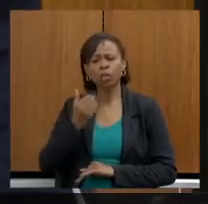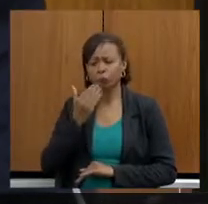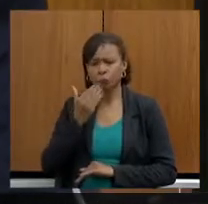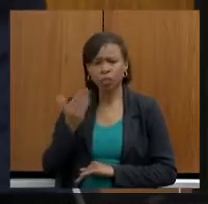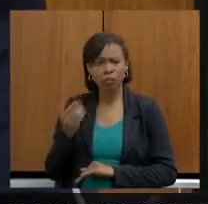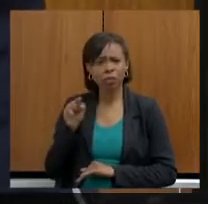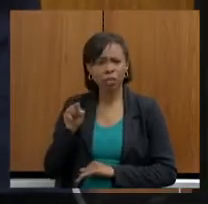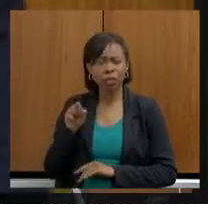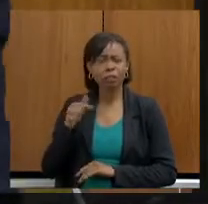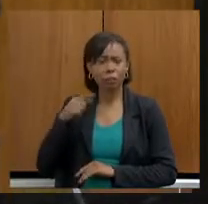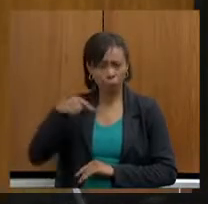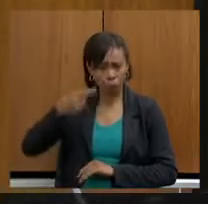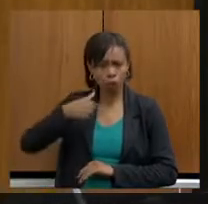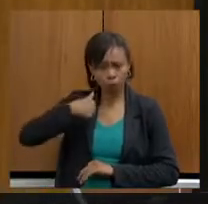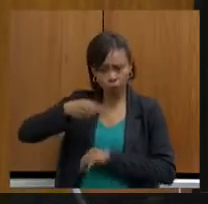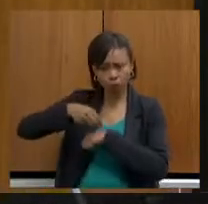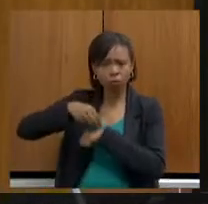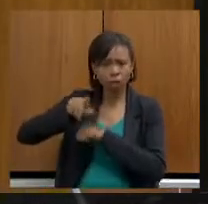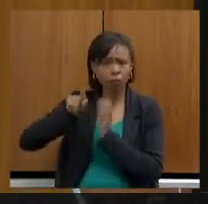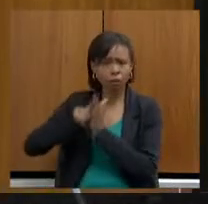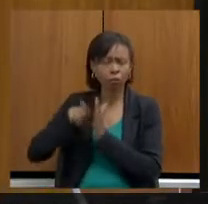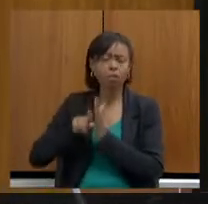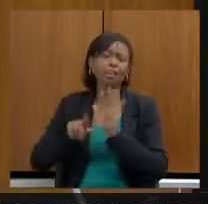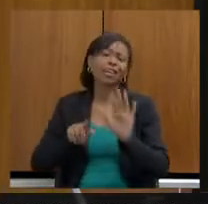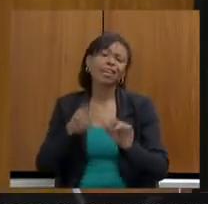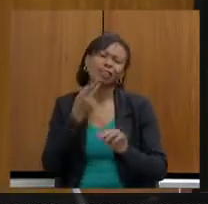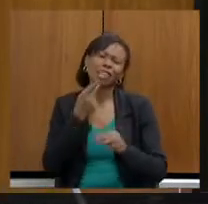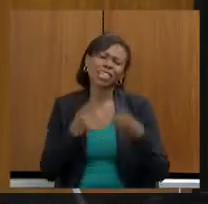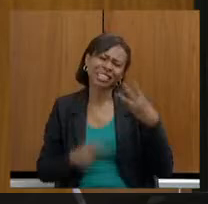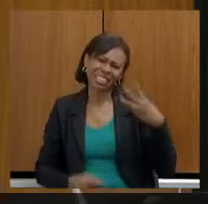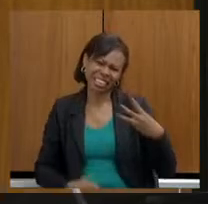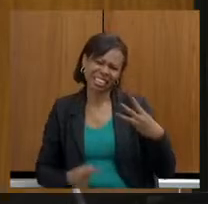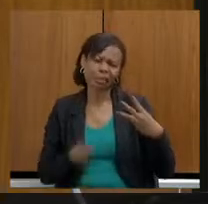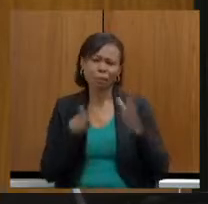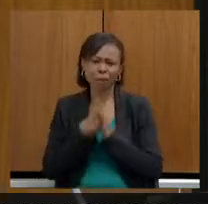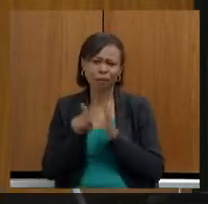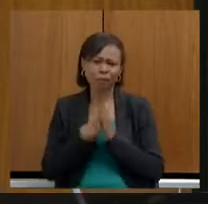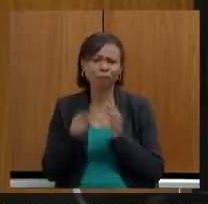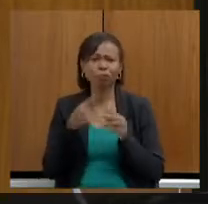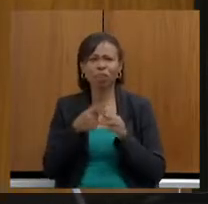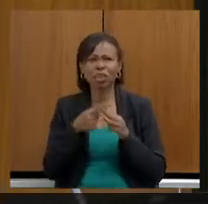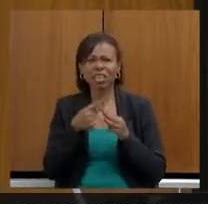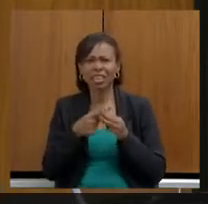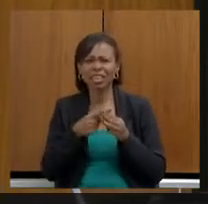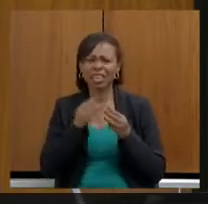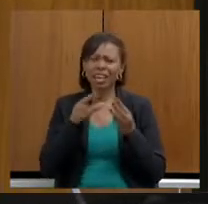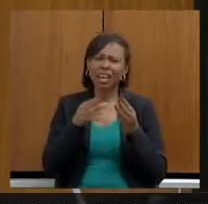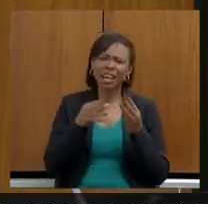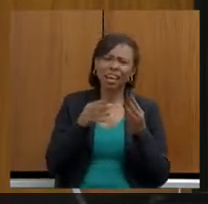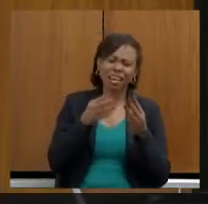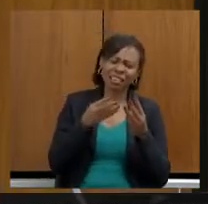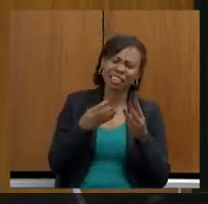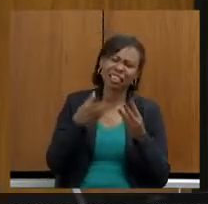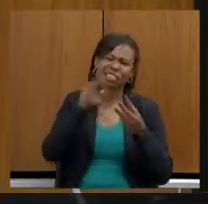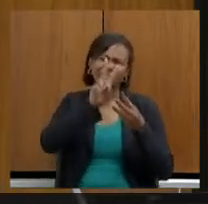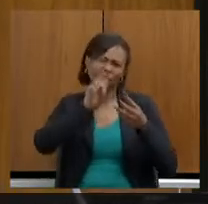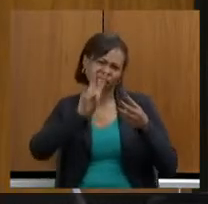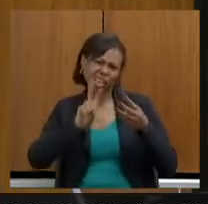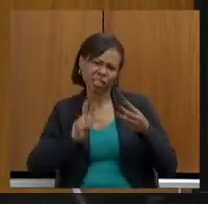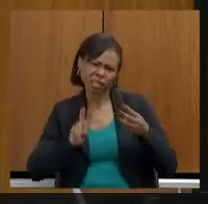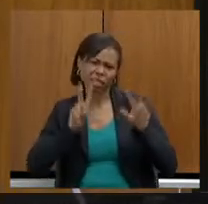enviar as perguntas sobre tudo na verdade é quando eu falei três perguntas é porque uma tá vezes na mesma temática